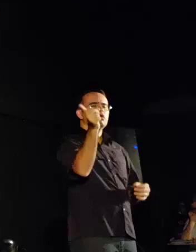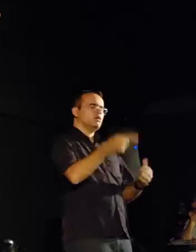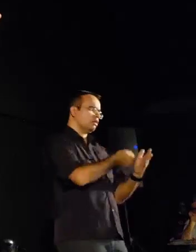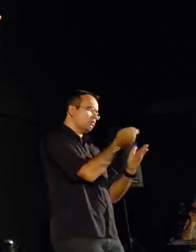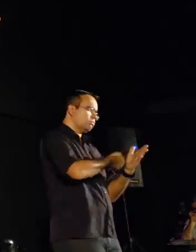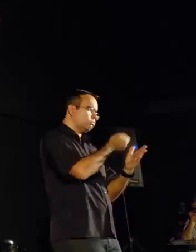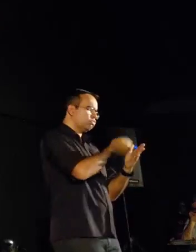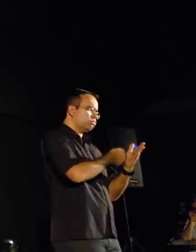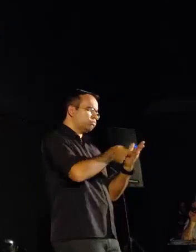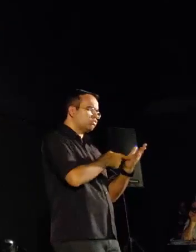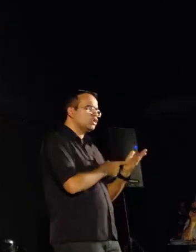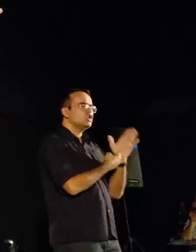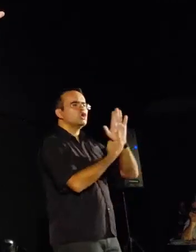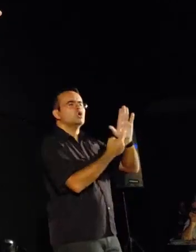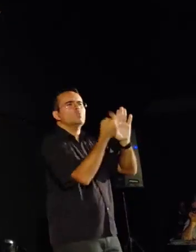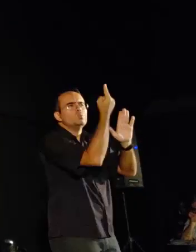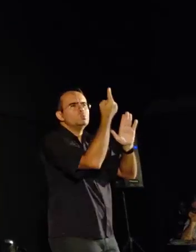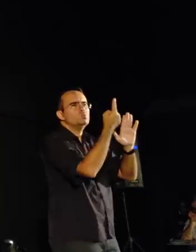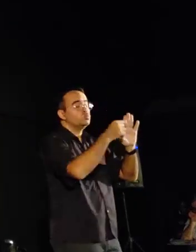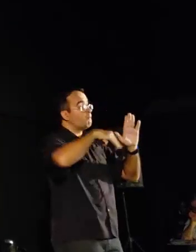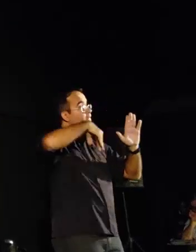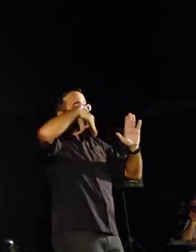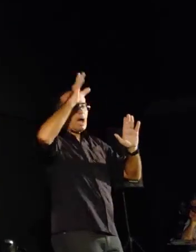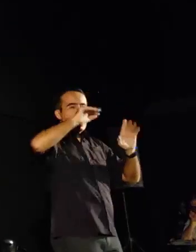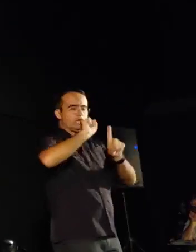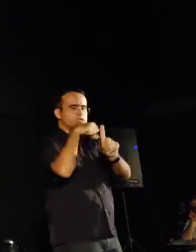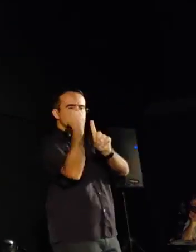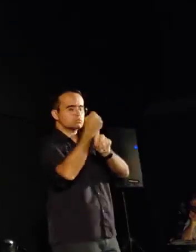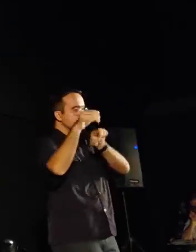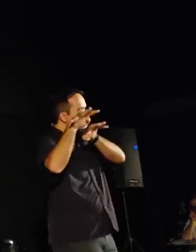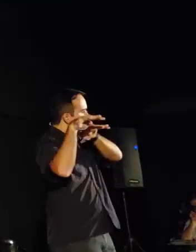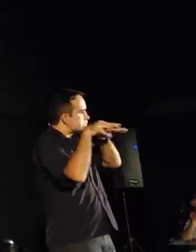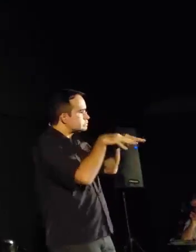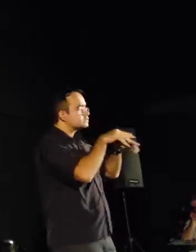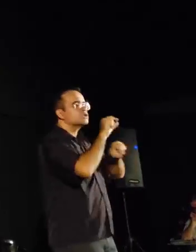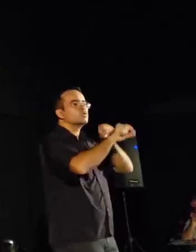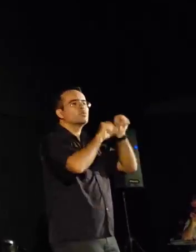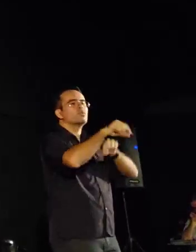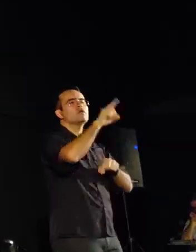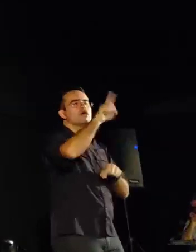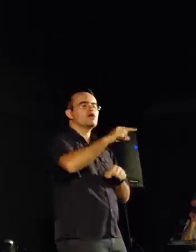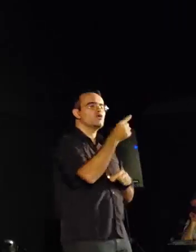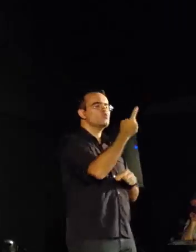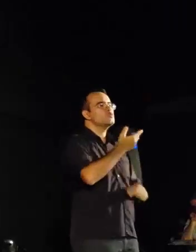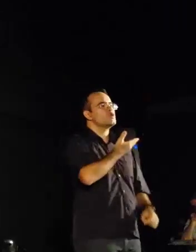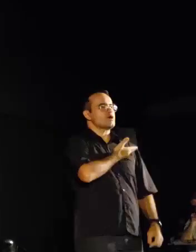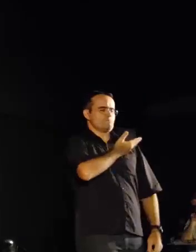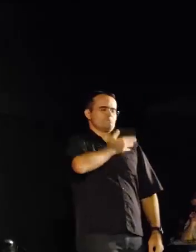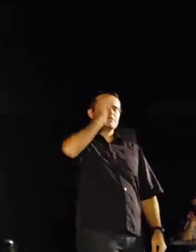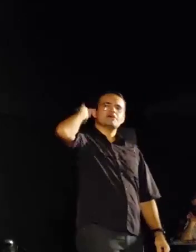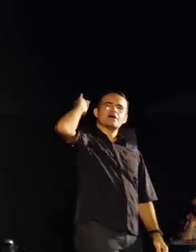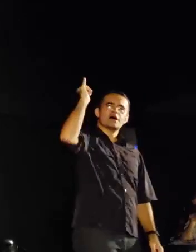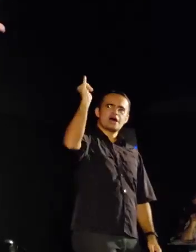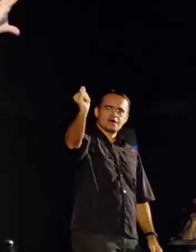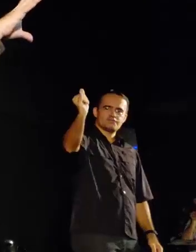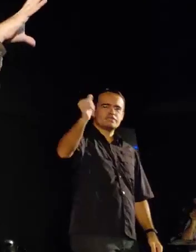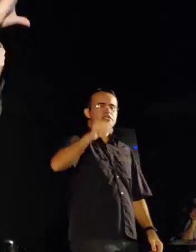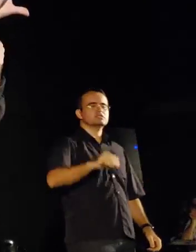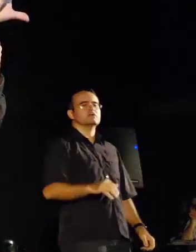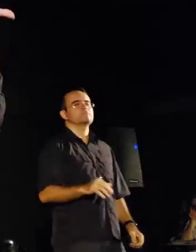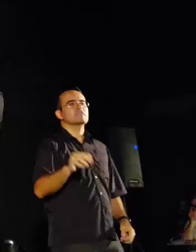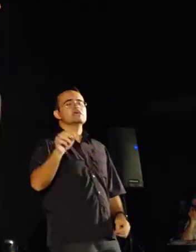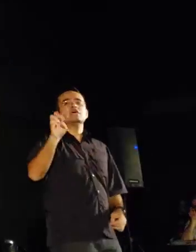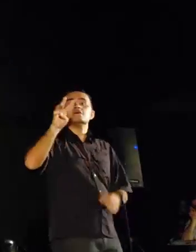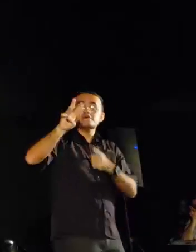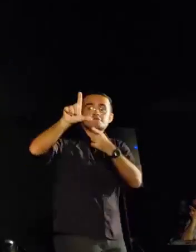reação, pasmem vocês, foi um que uma amiga tinha me dito, uma coisa, olha, Vladimir, deixa eu